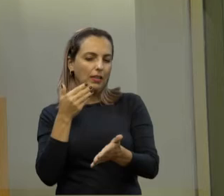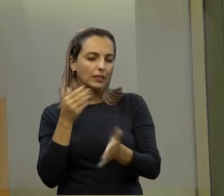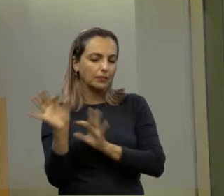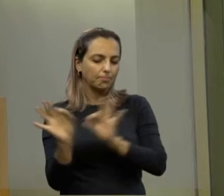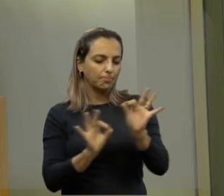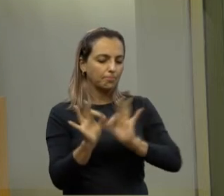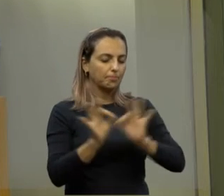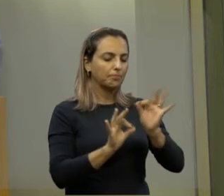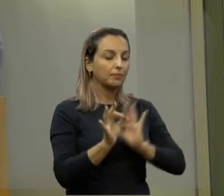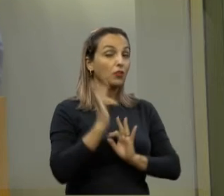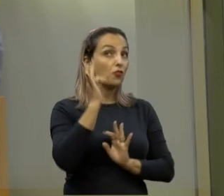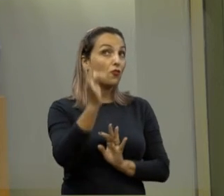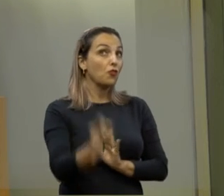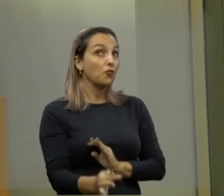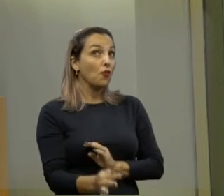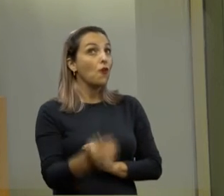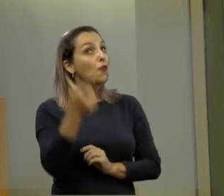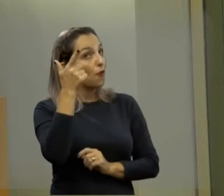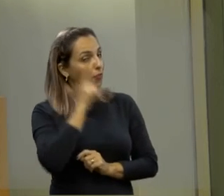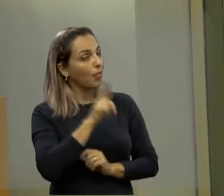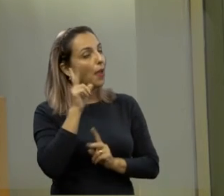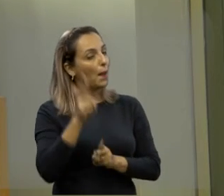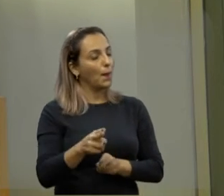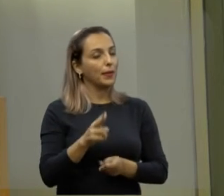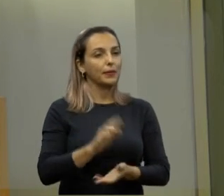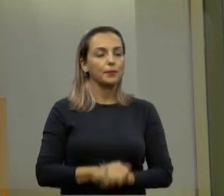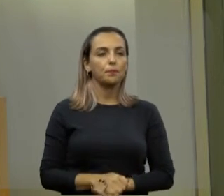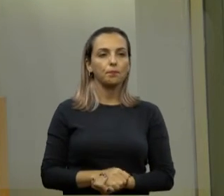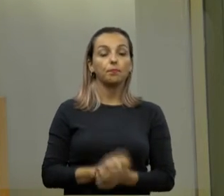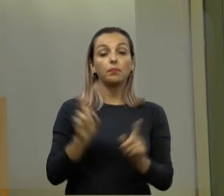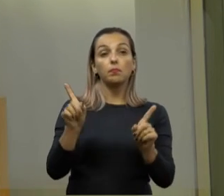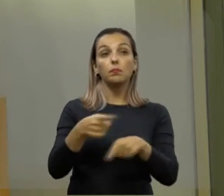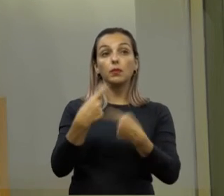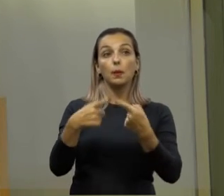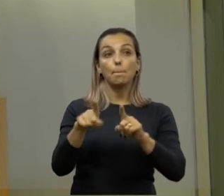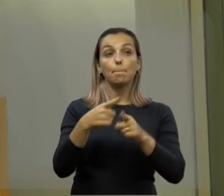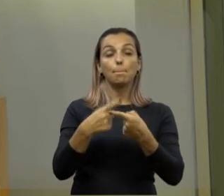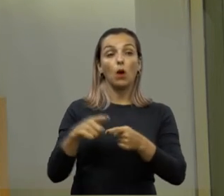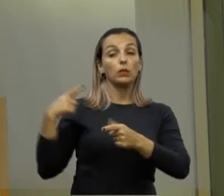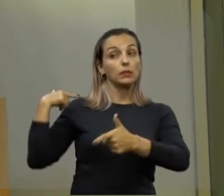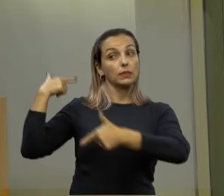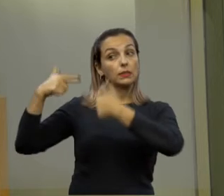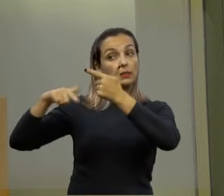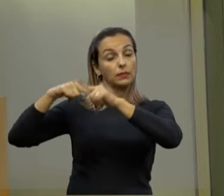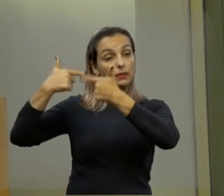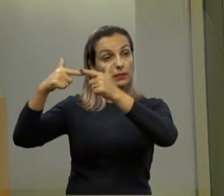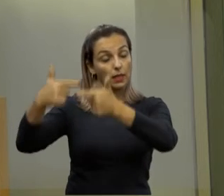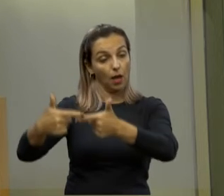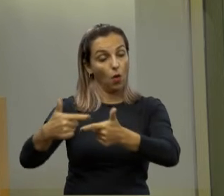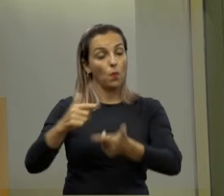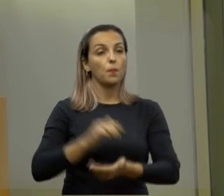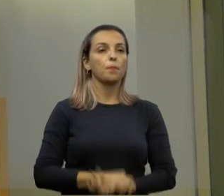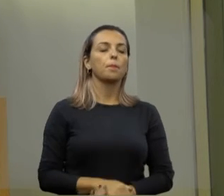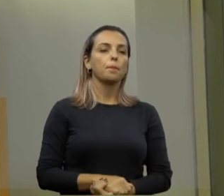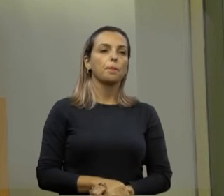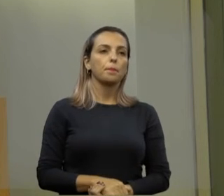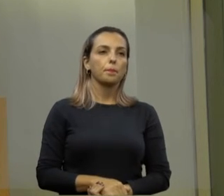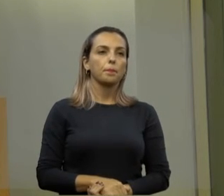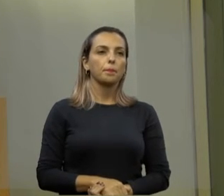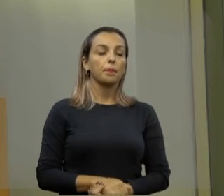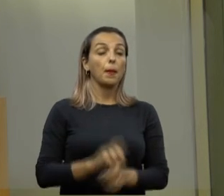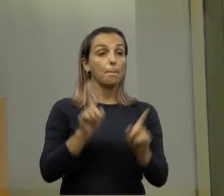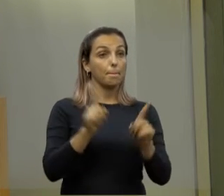sabe um dia você chega lá você quem sabe você chega lá um dia música clássica música clássica